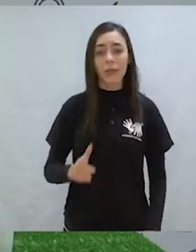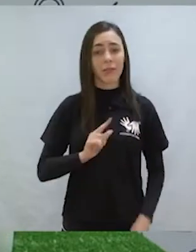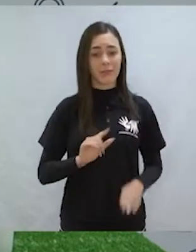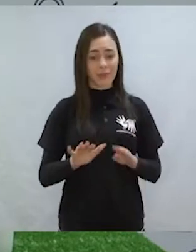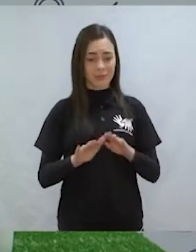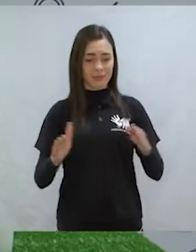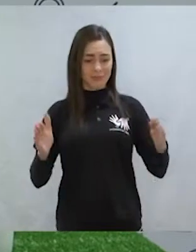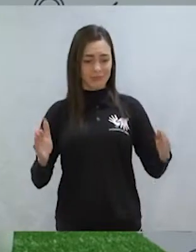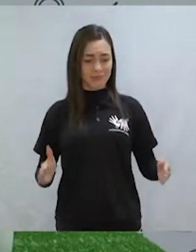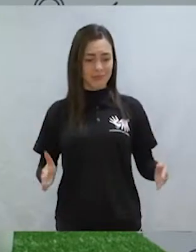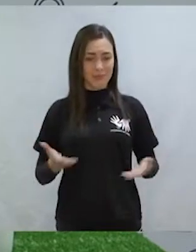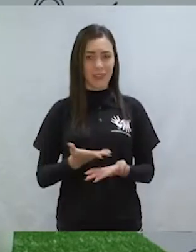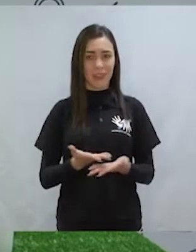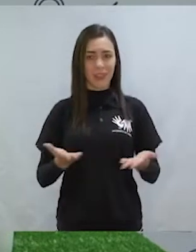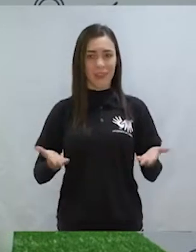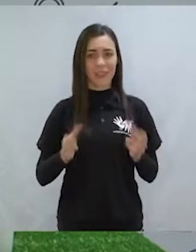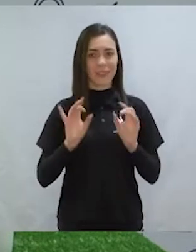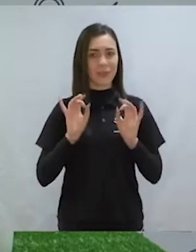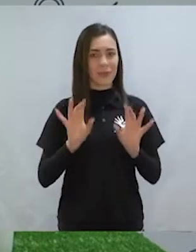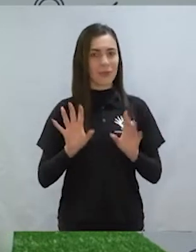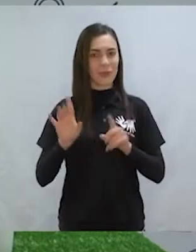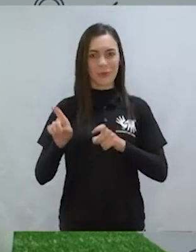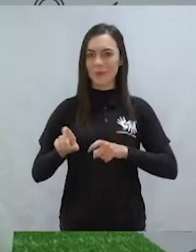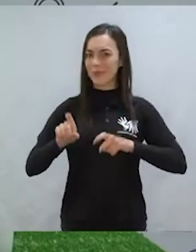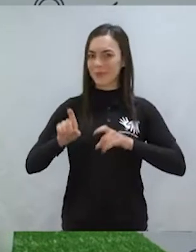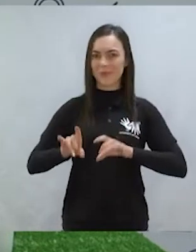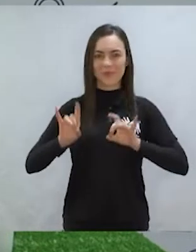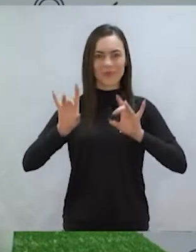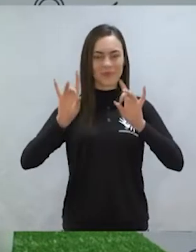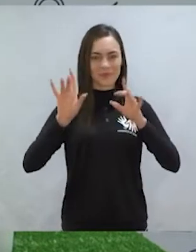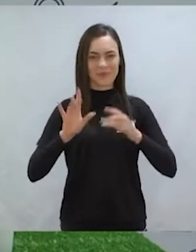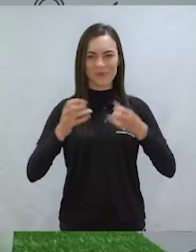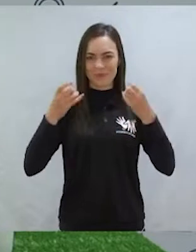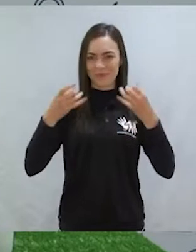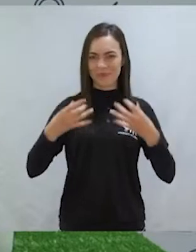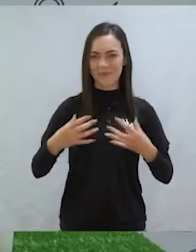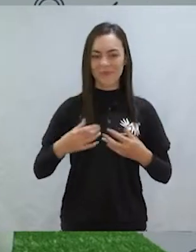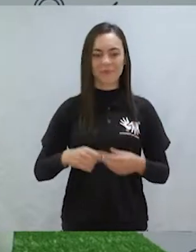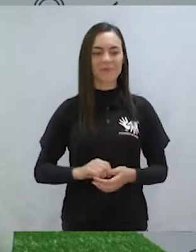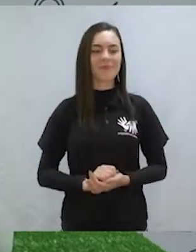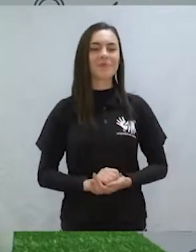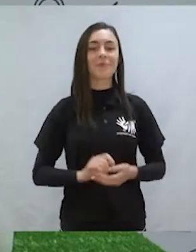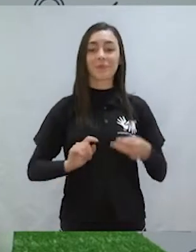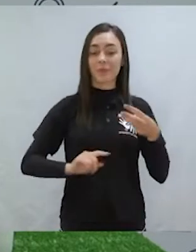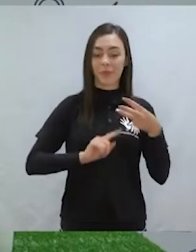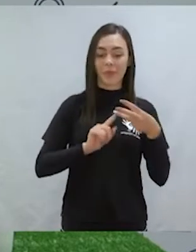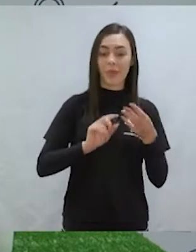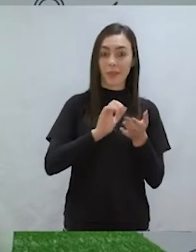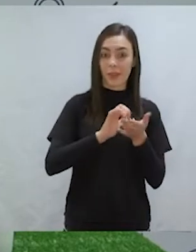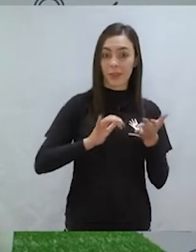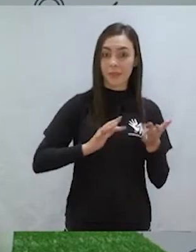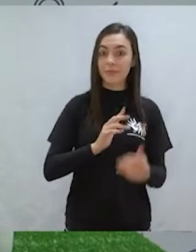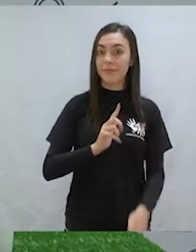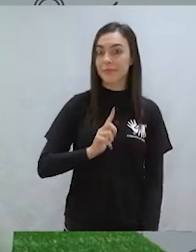um cenário aqui para a gente falar sobre esse sítio. Tem uma atividade.